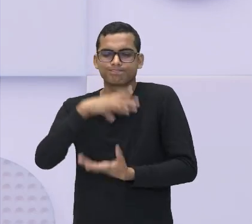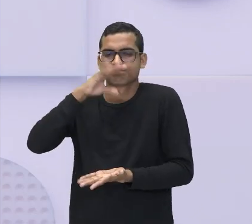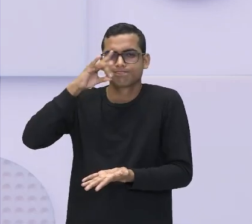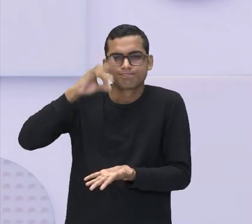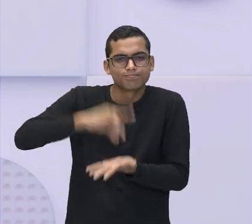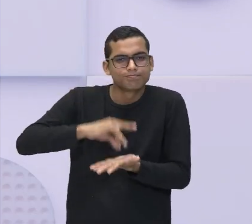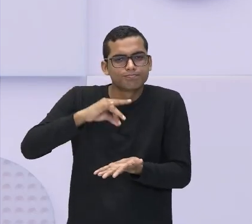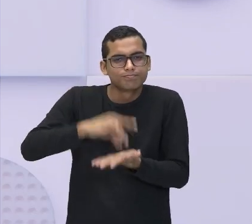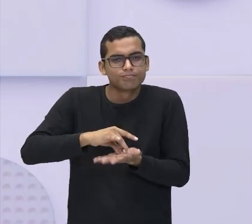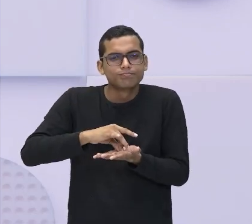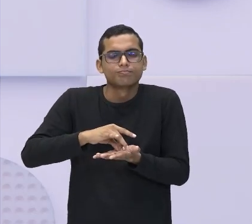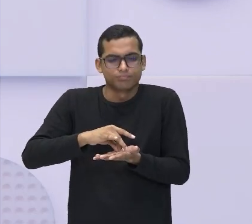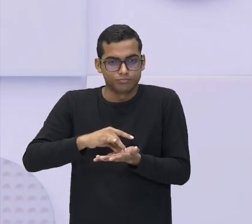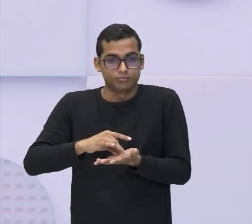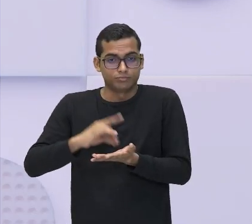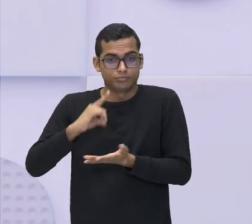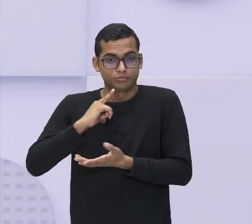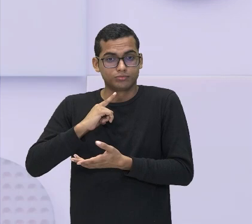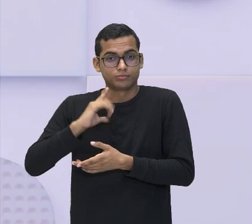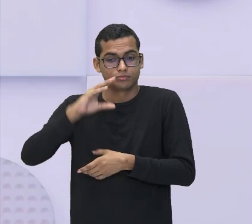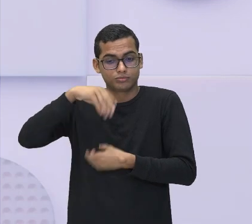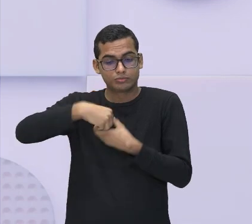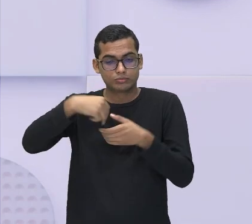povo, aquele contexto.